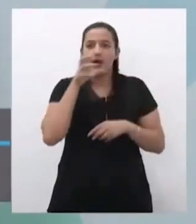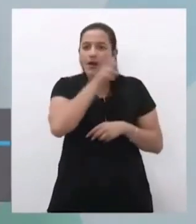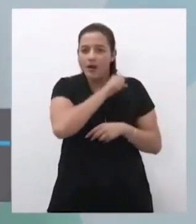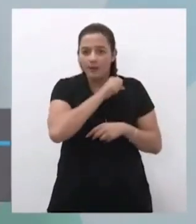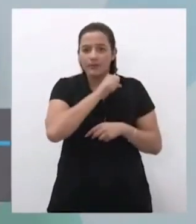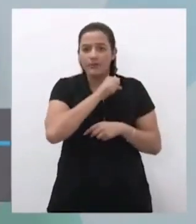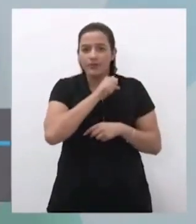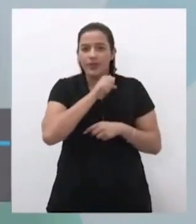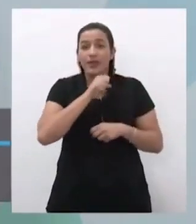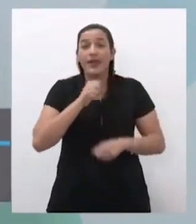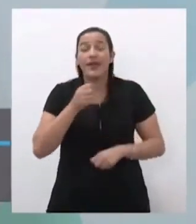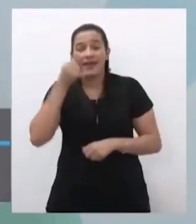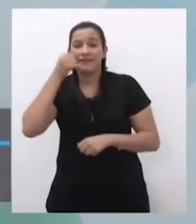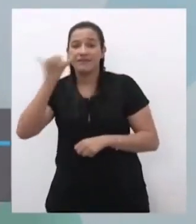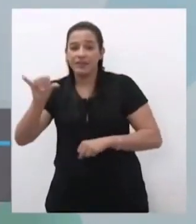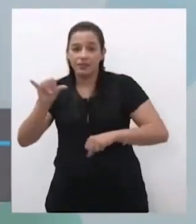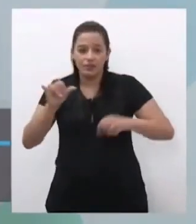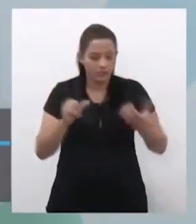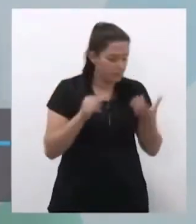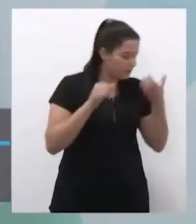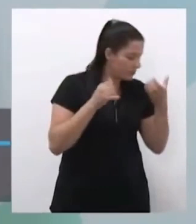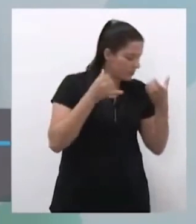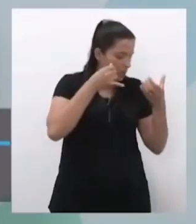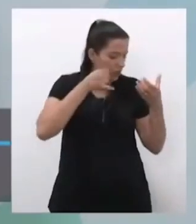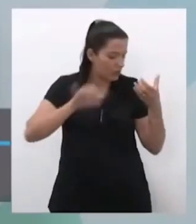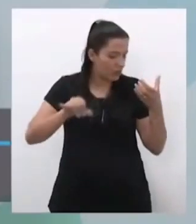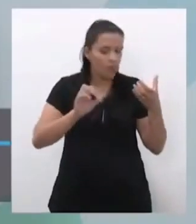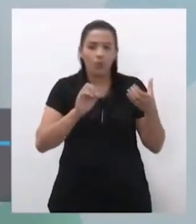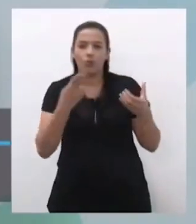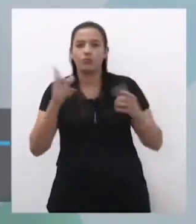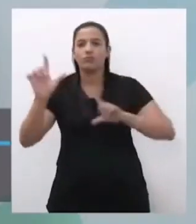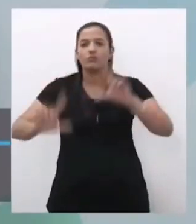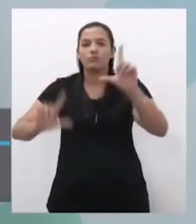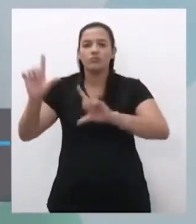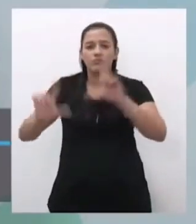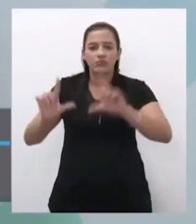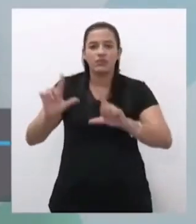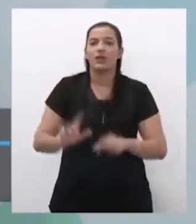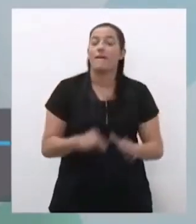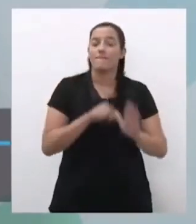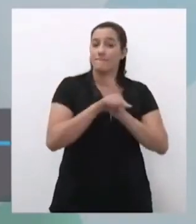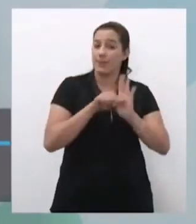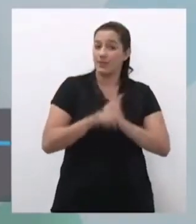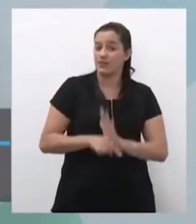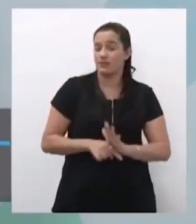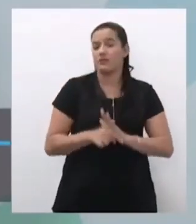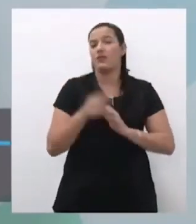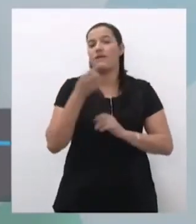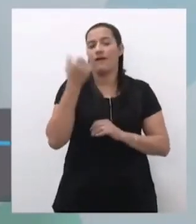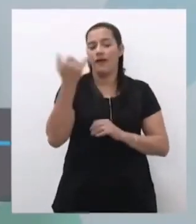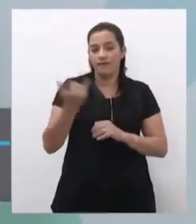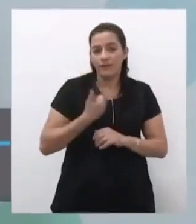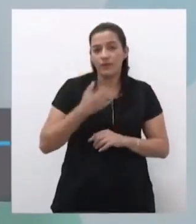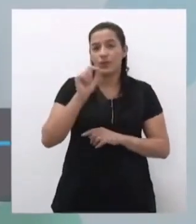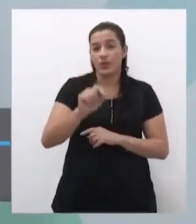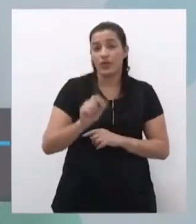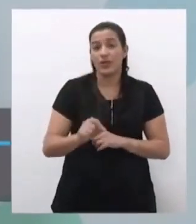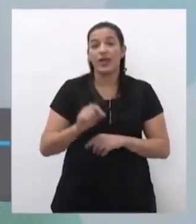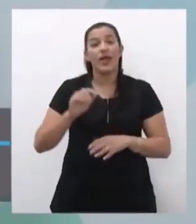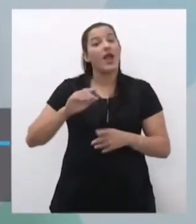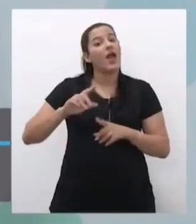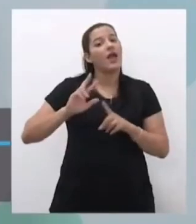evitem olhar no celular enquanto estou comendo, olhando no celular ou estou ouvindo TV. As pesquisas mostram que quando nós fazemos isso, nós comemos em